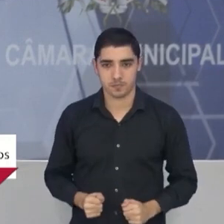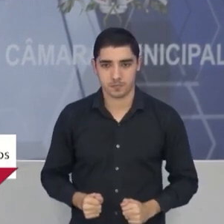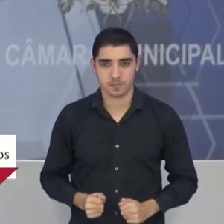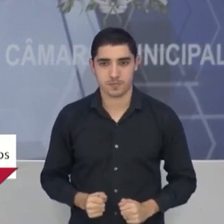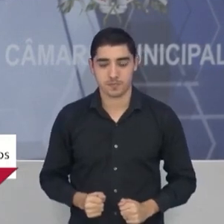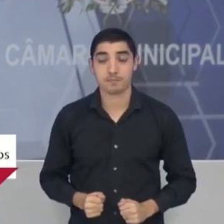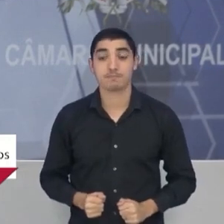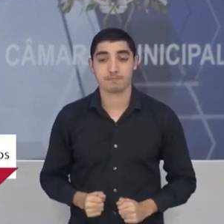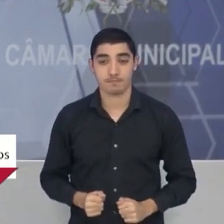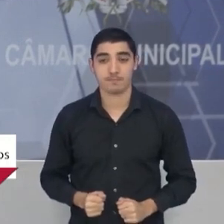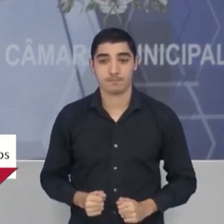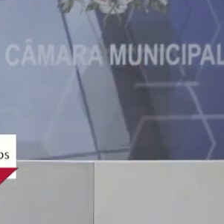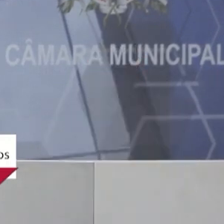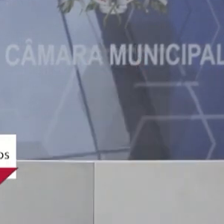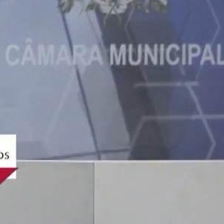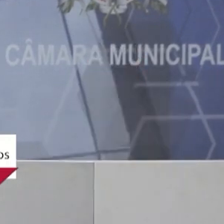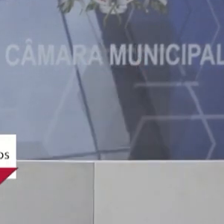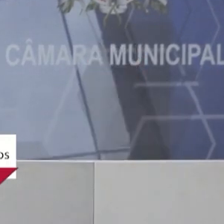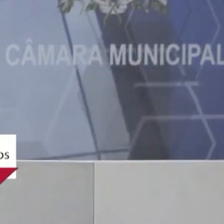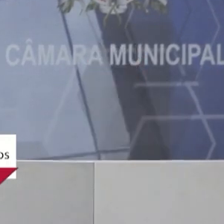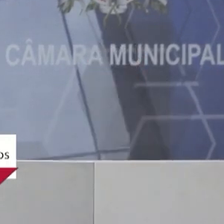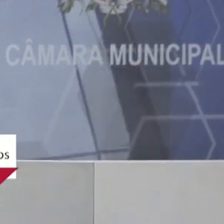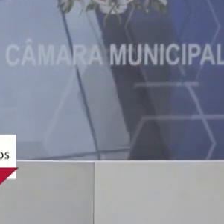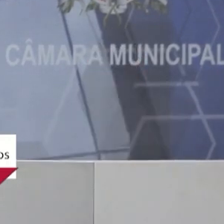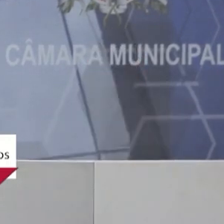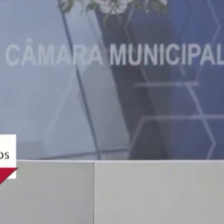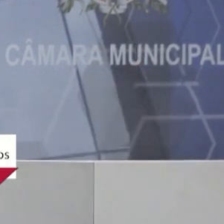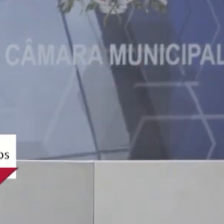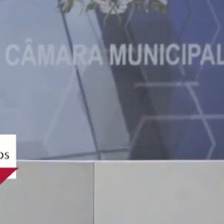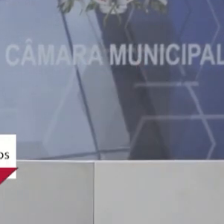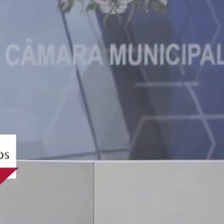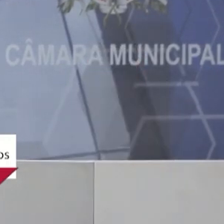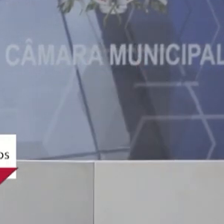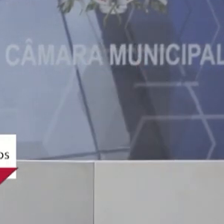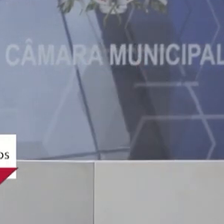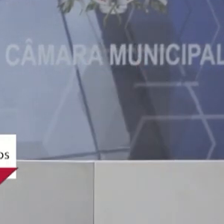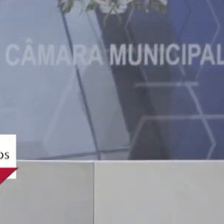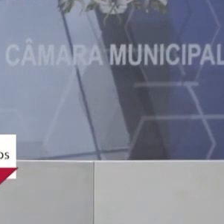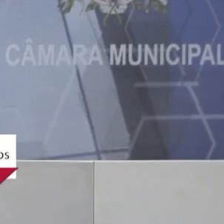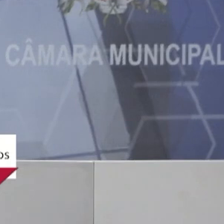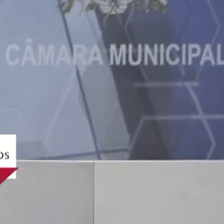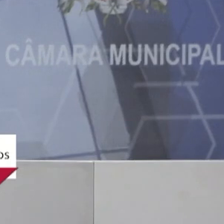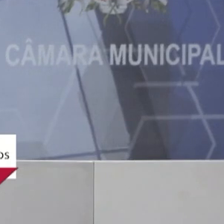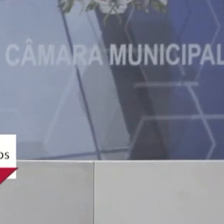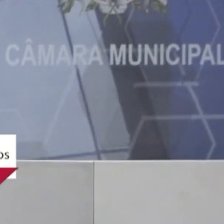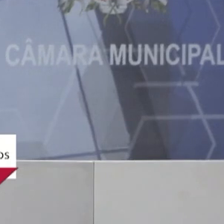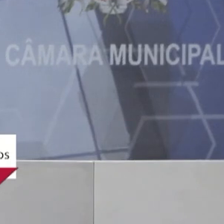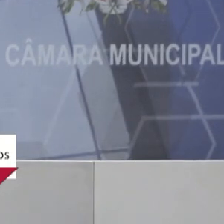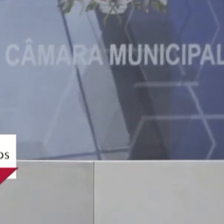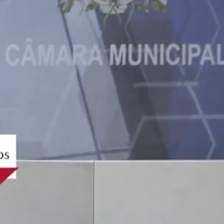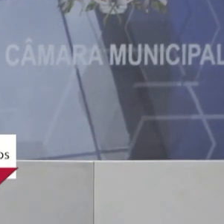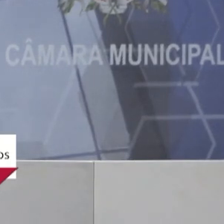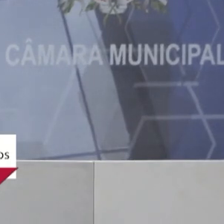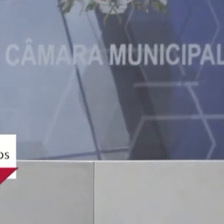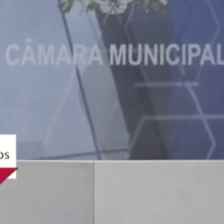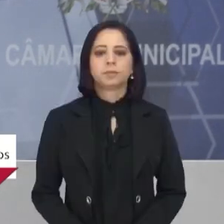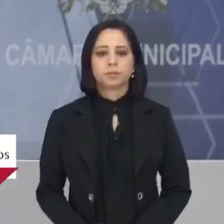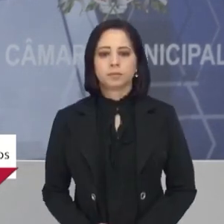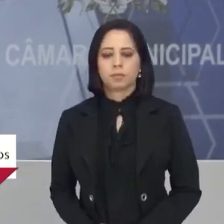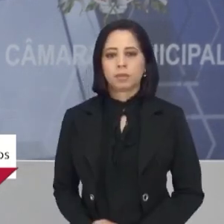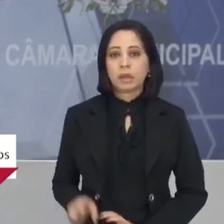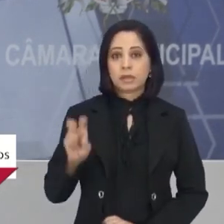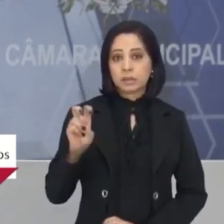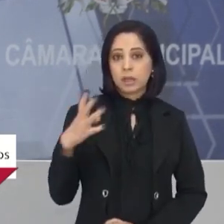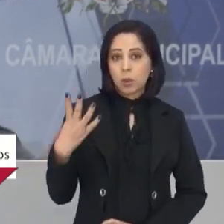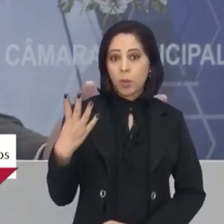isso que é importante Aqui nós temos por enquanto nos 54 municípios que acompanham aqui apenas um município